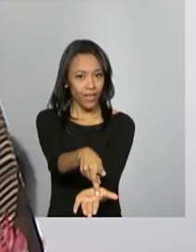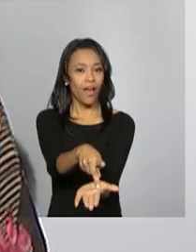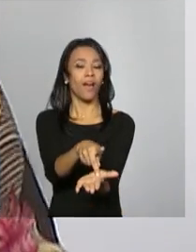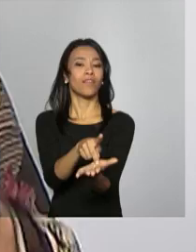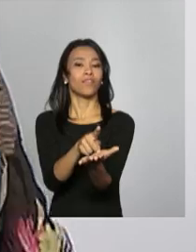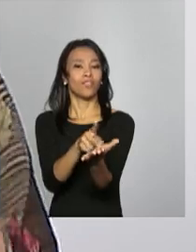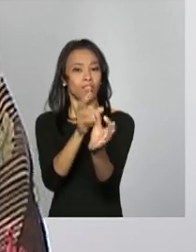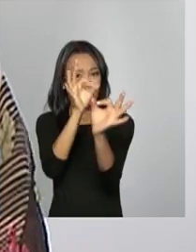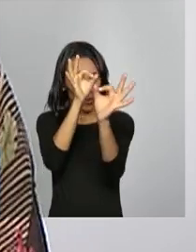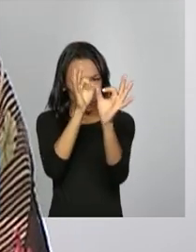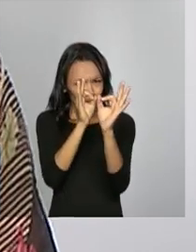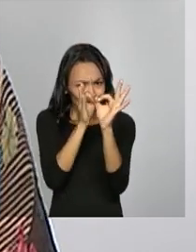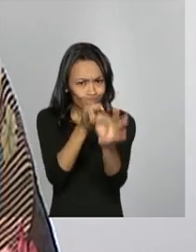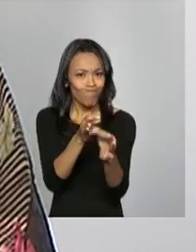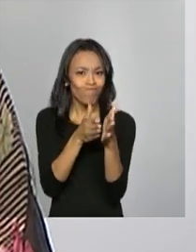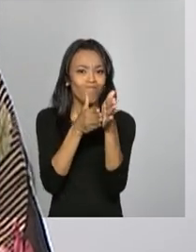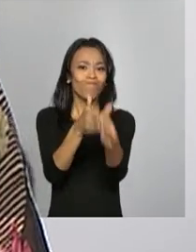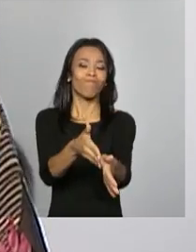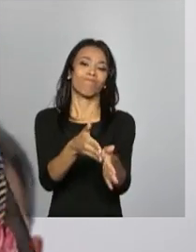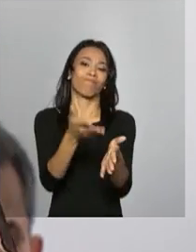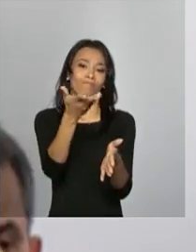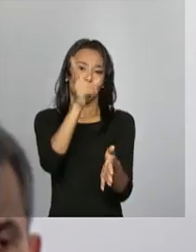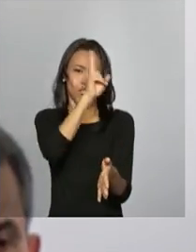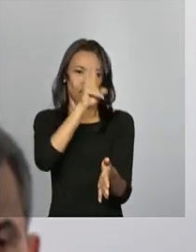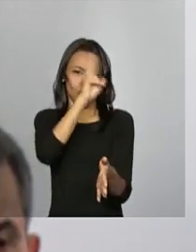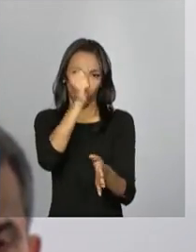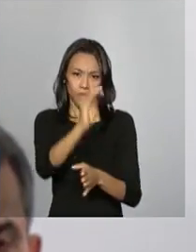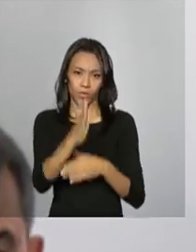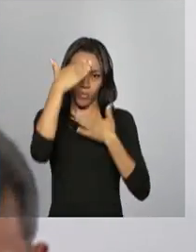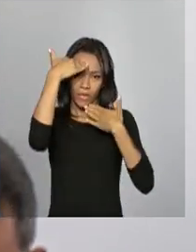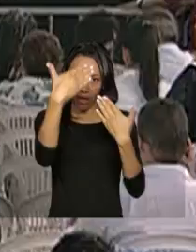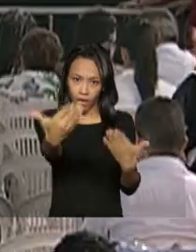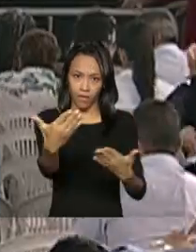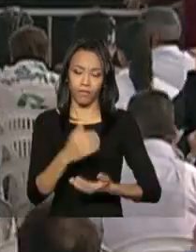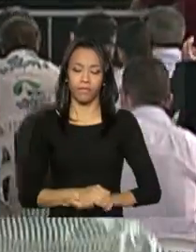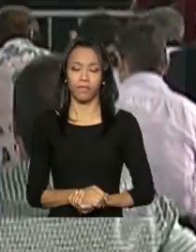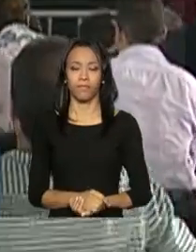o lado correto da história desse país. Muito obrigado.